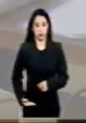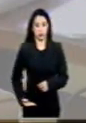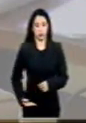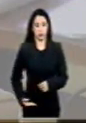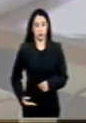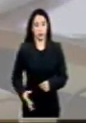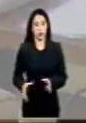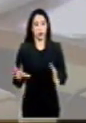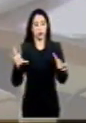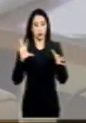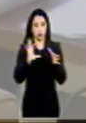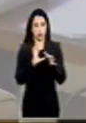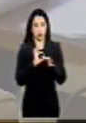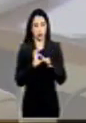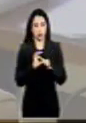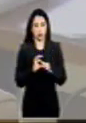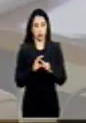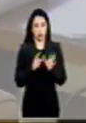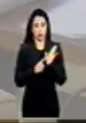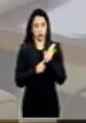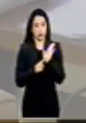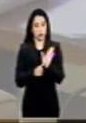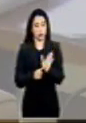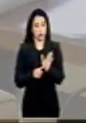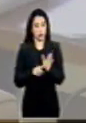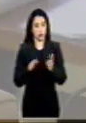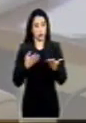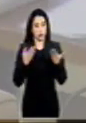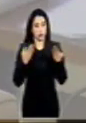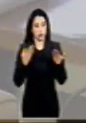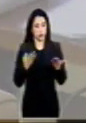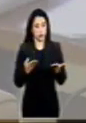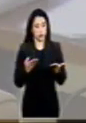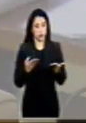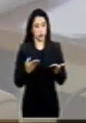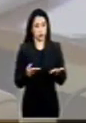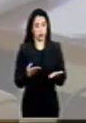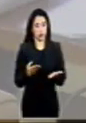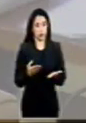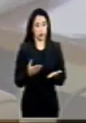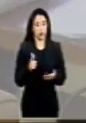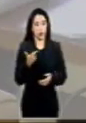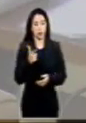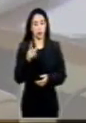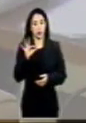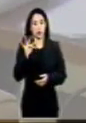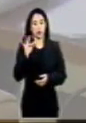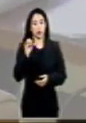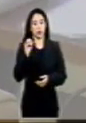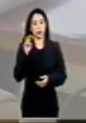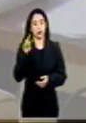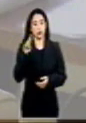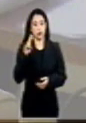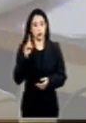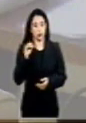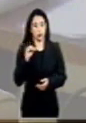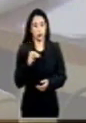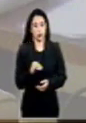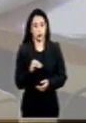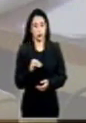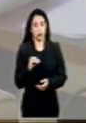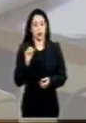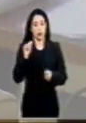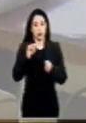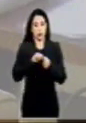integram. Esse cenário constitucional, portanto, não autoriza que o foro por prerrogativa, conferido constitucionalmente